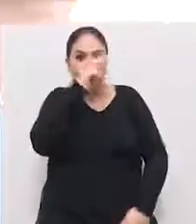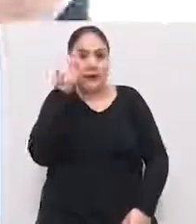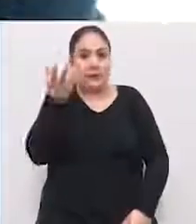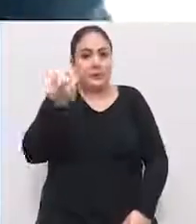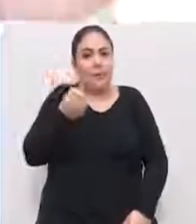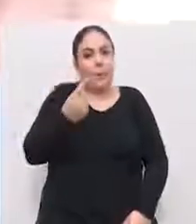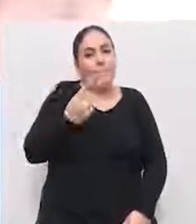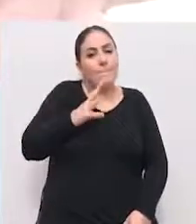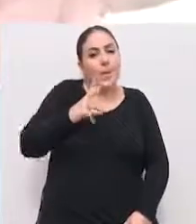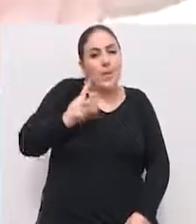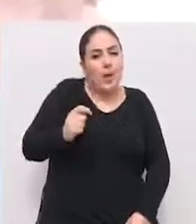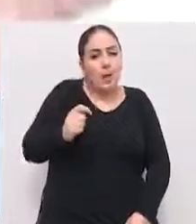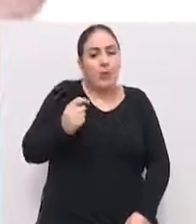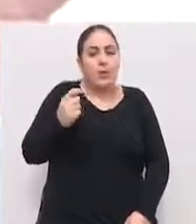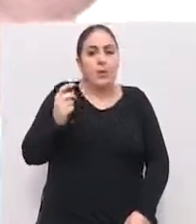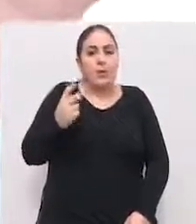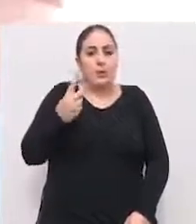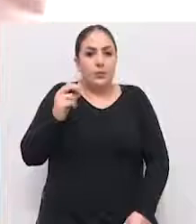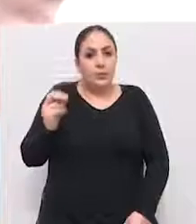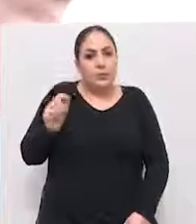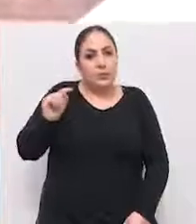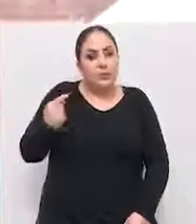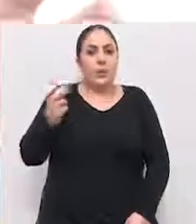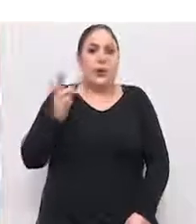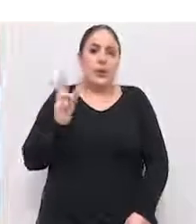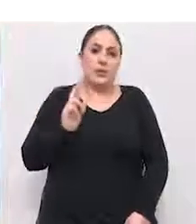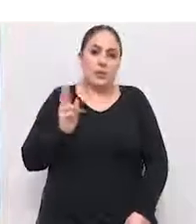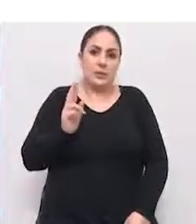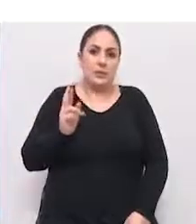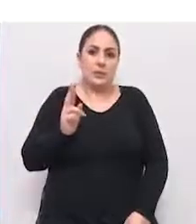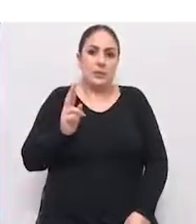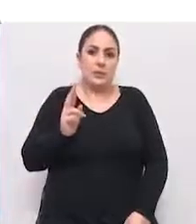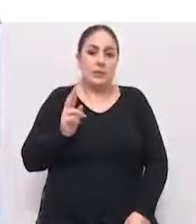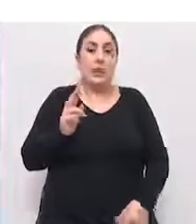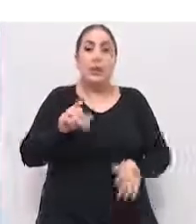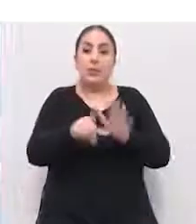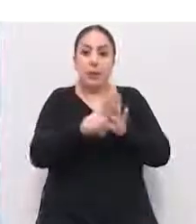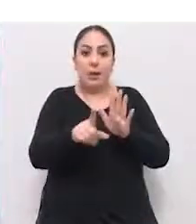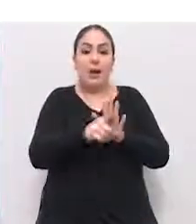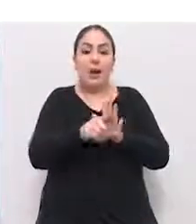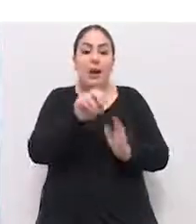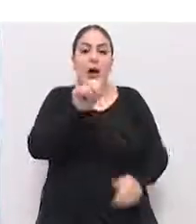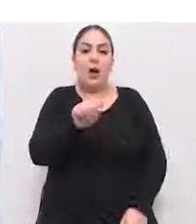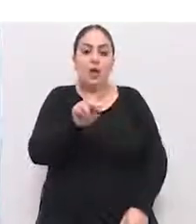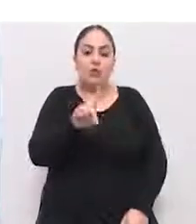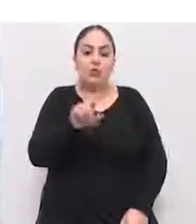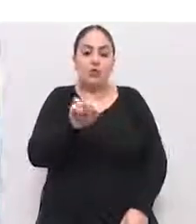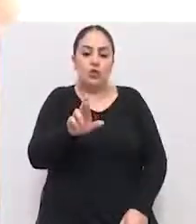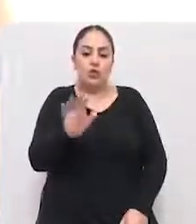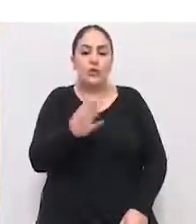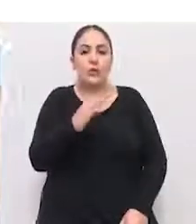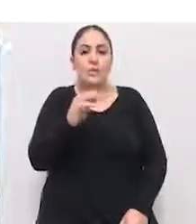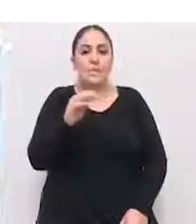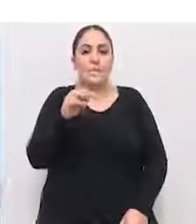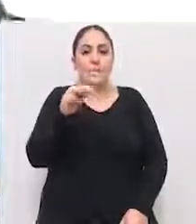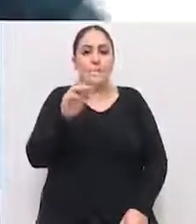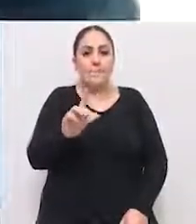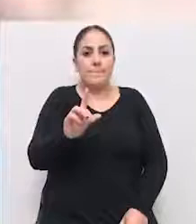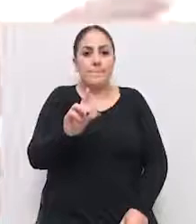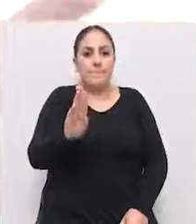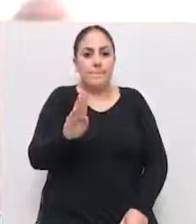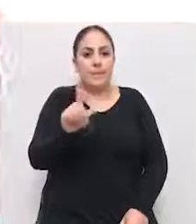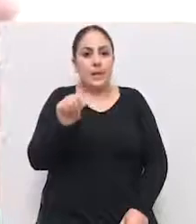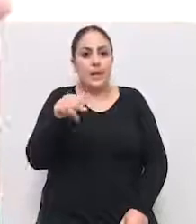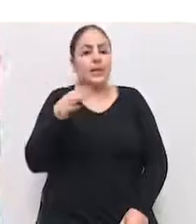vai receber entre 1.200.000 e 1.300.000 reais pela Lei Aldir Blanc. Nós queremos saber